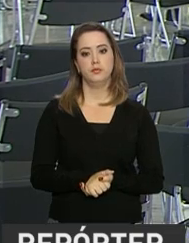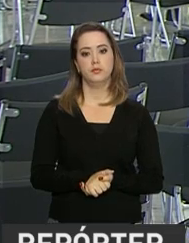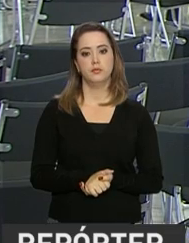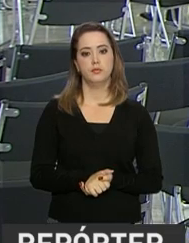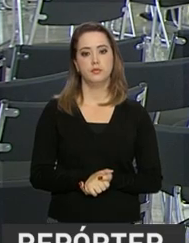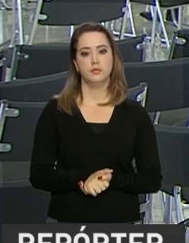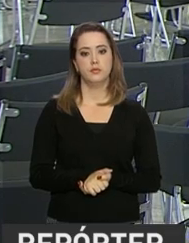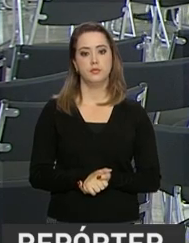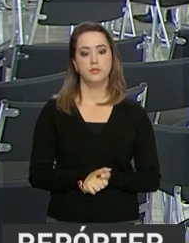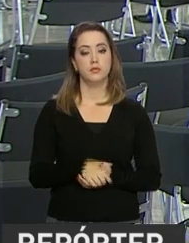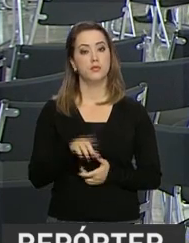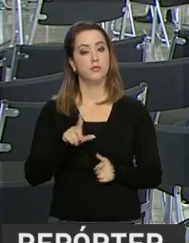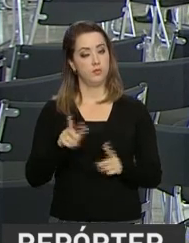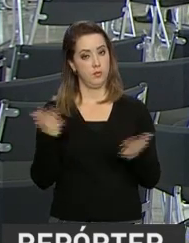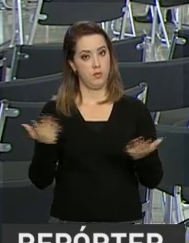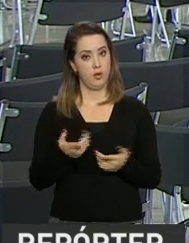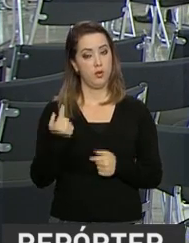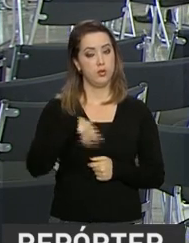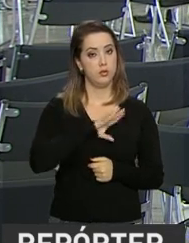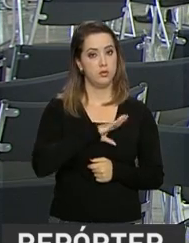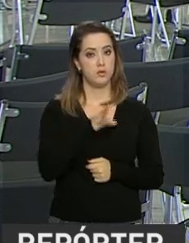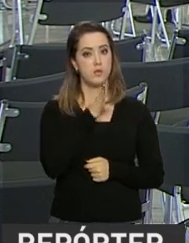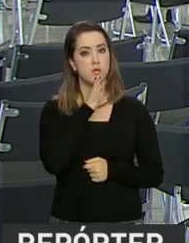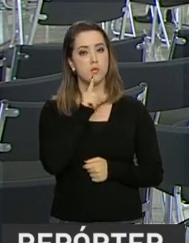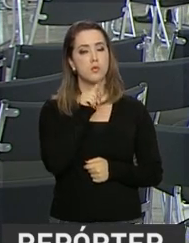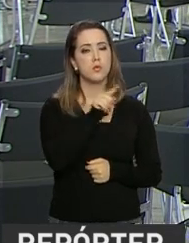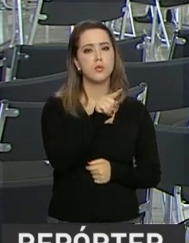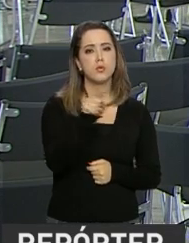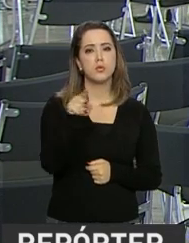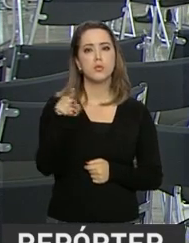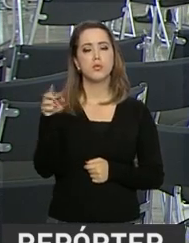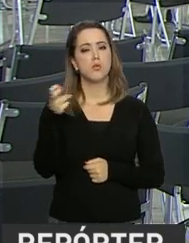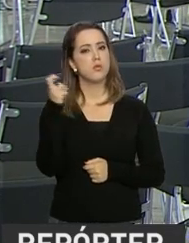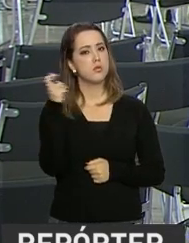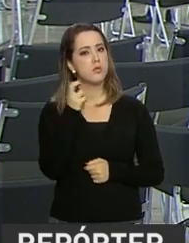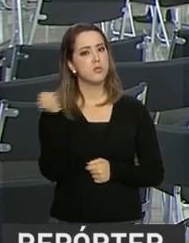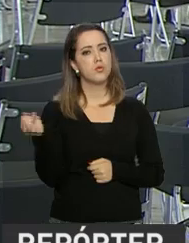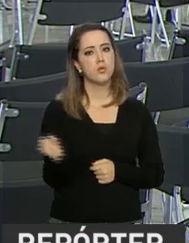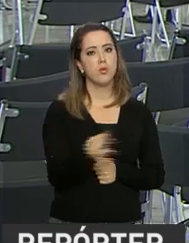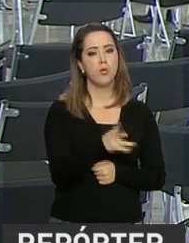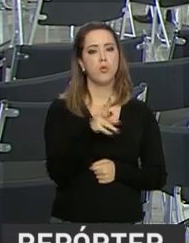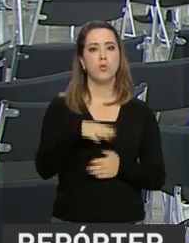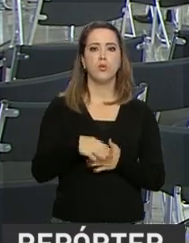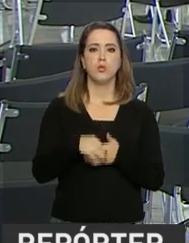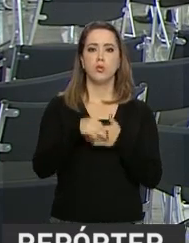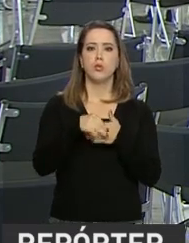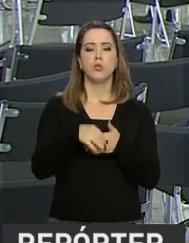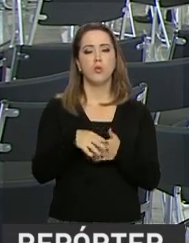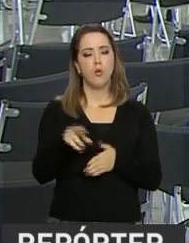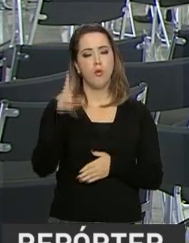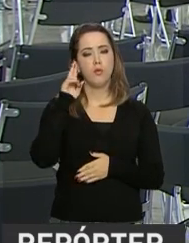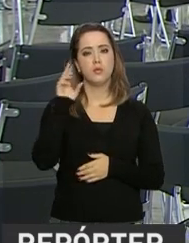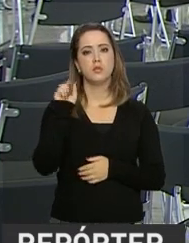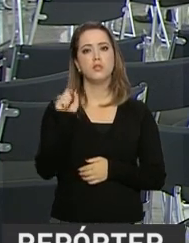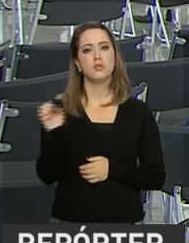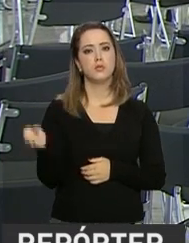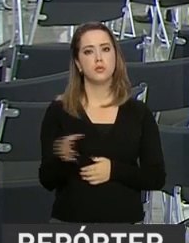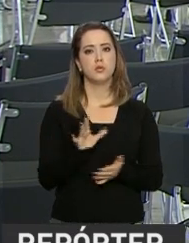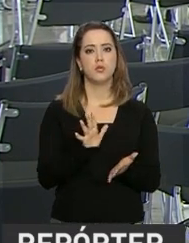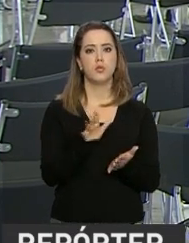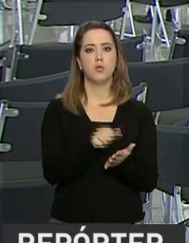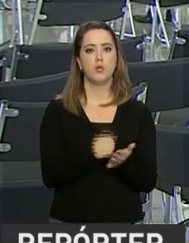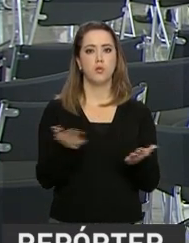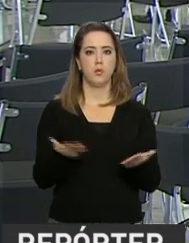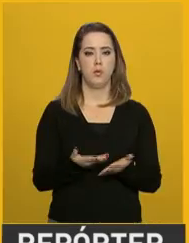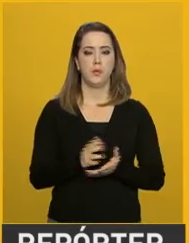modificados e vamos conhecer agora o perfil desses cinco novos dirigentes que tomaram posse hoje no Palácio do